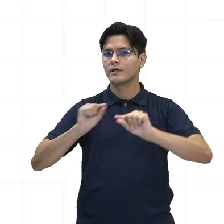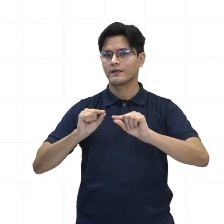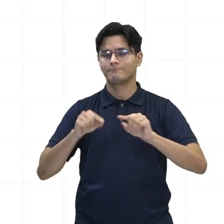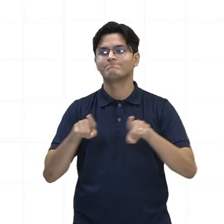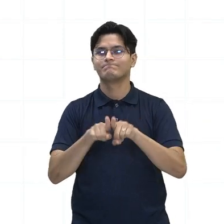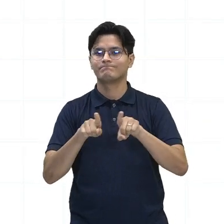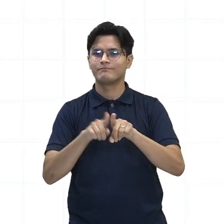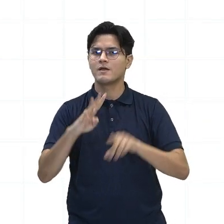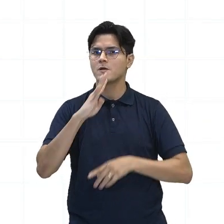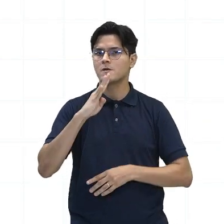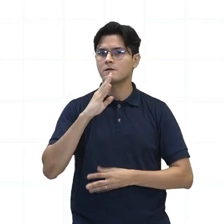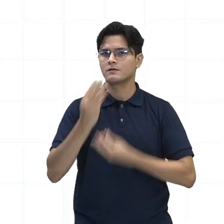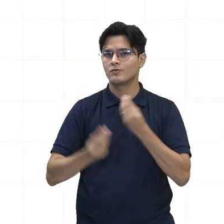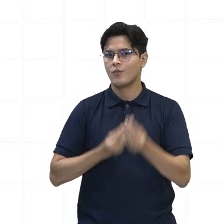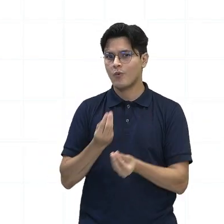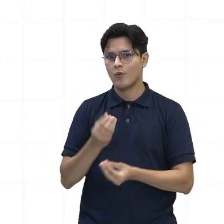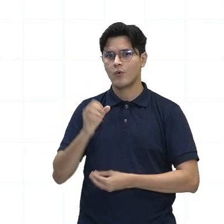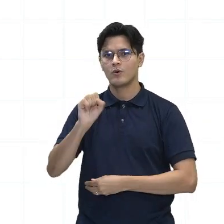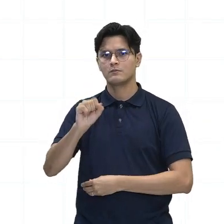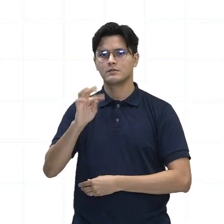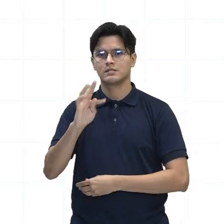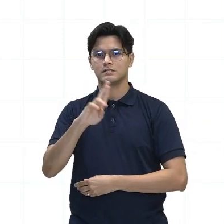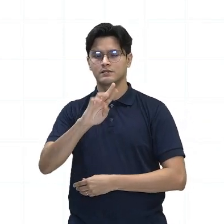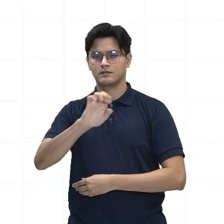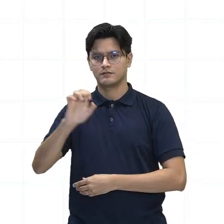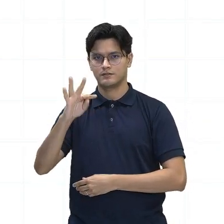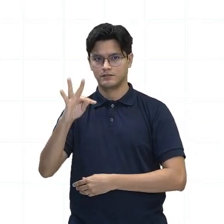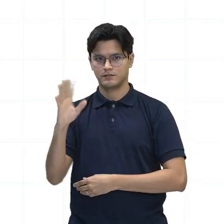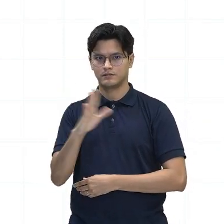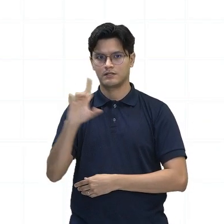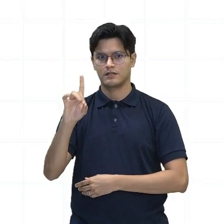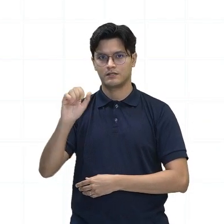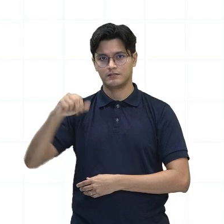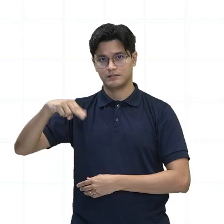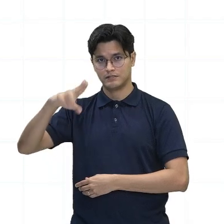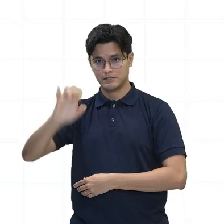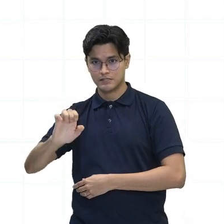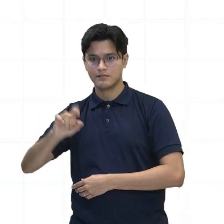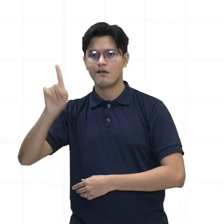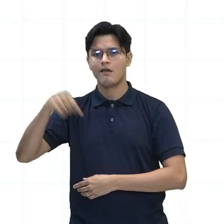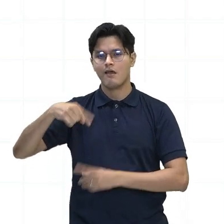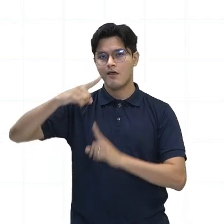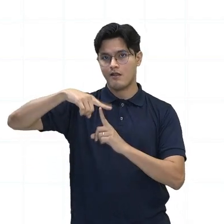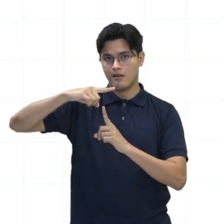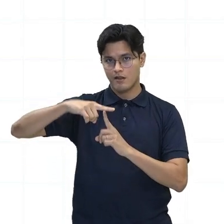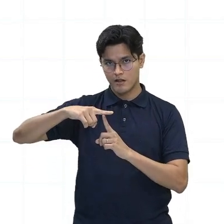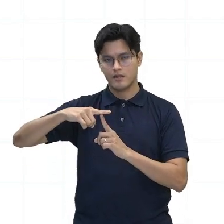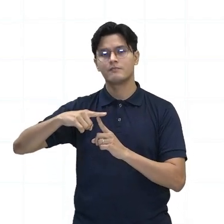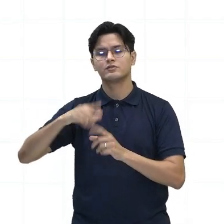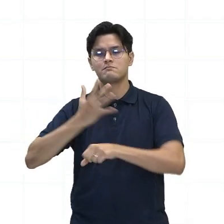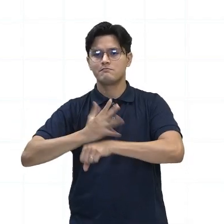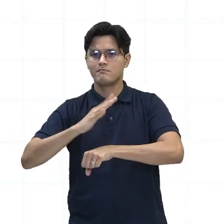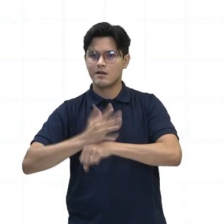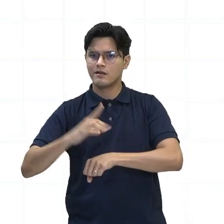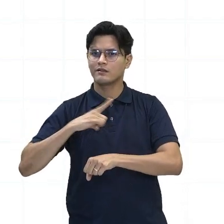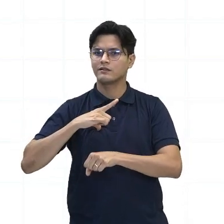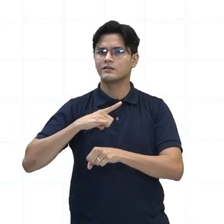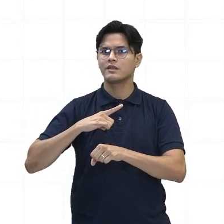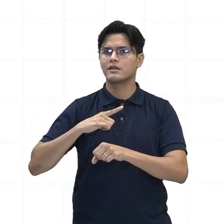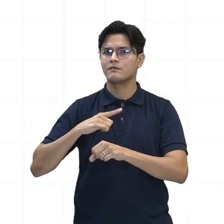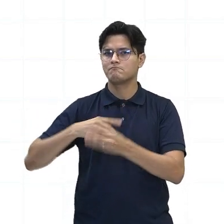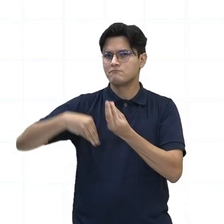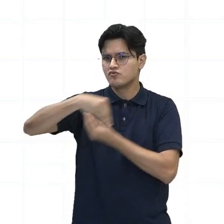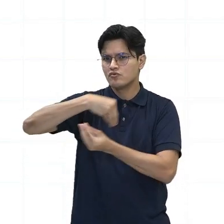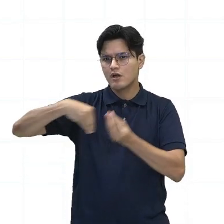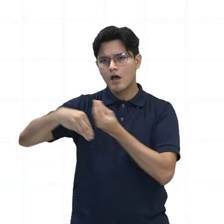como street dance, é uma modalidade que engloba diversos estilos de dança, como o break dance,